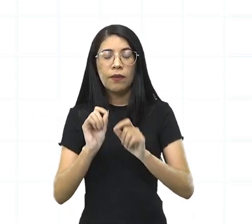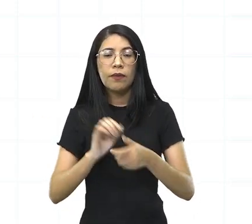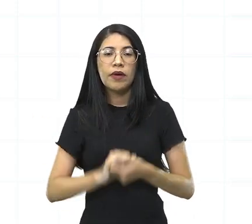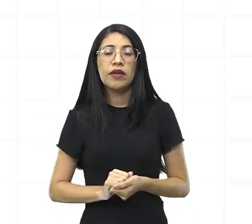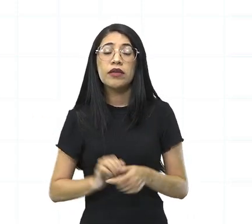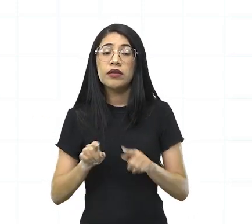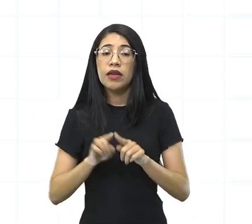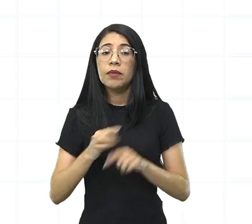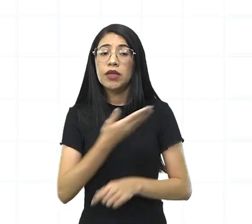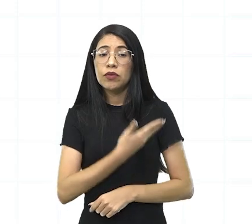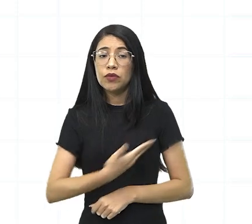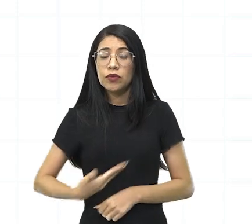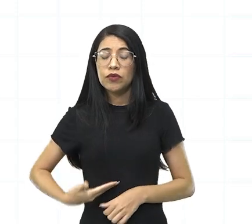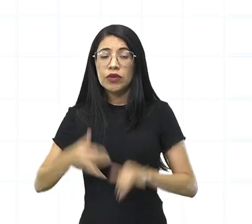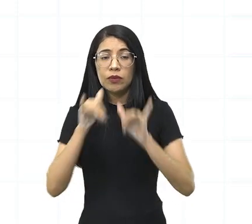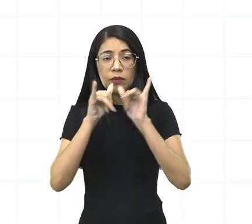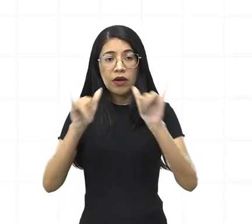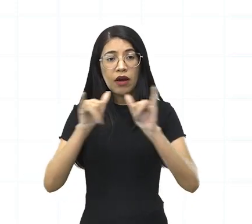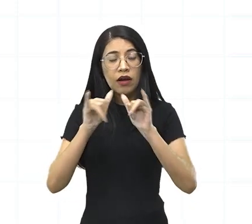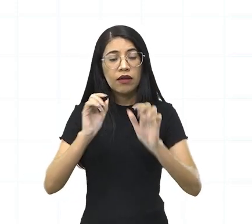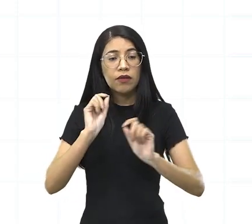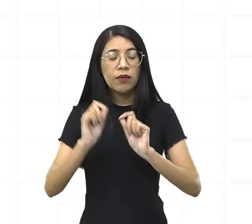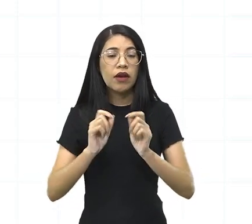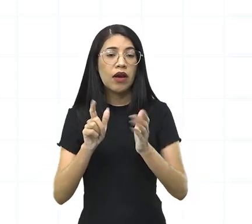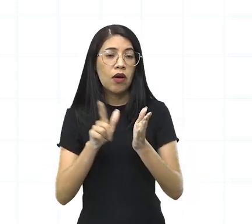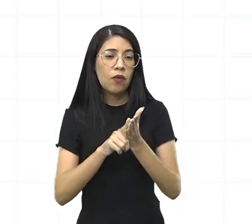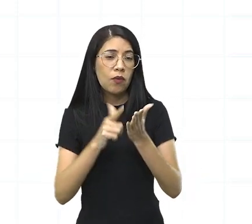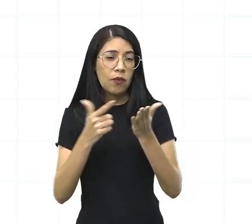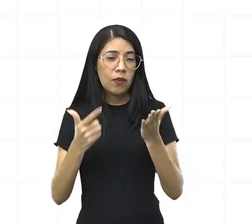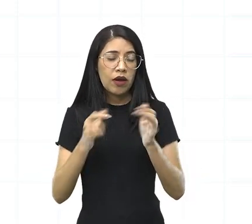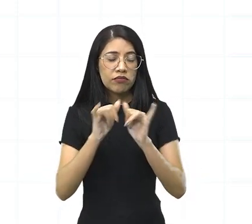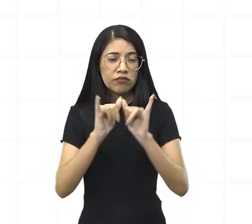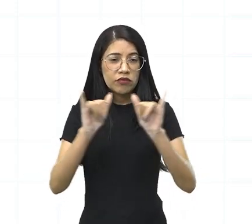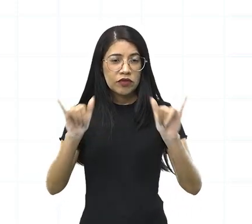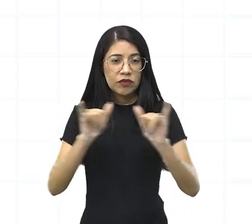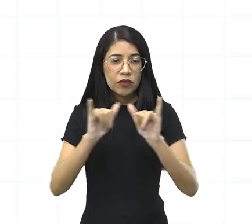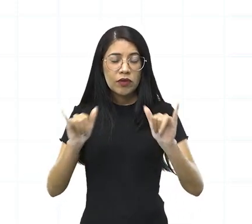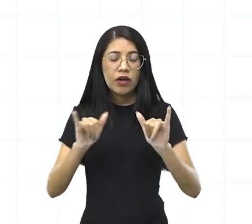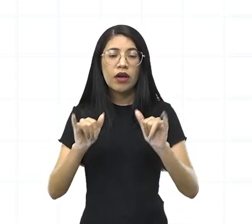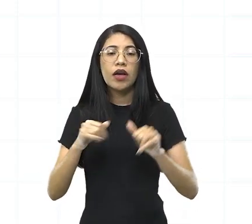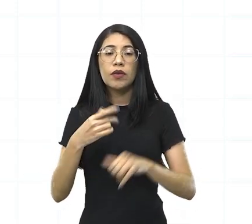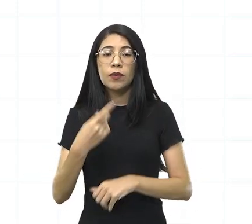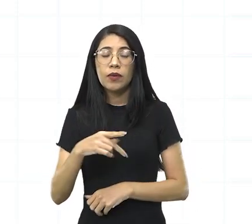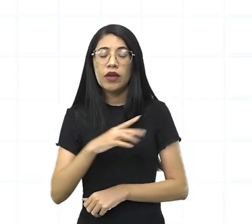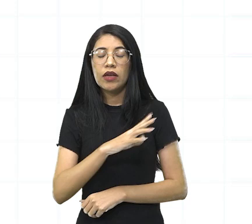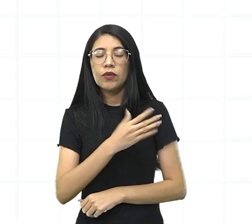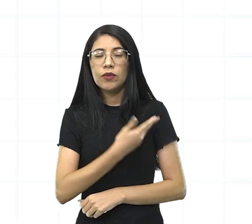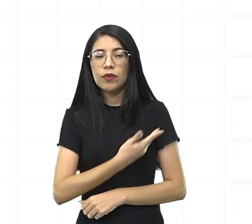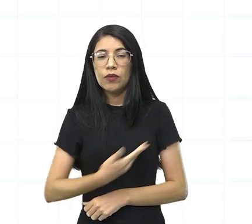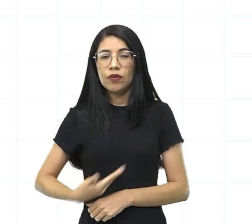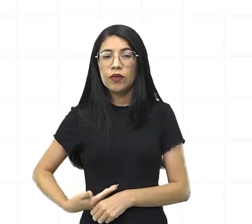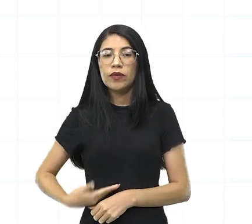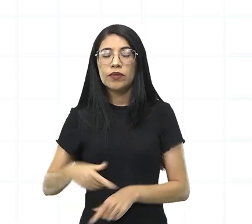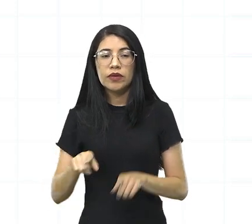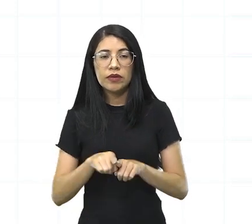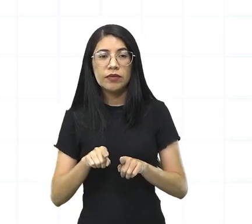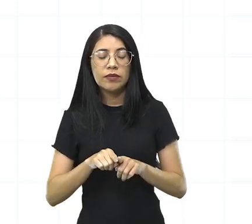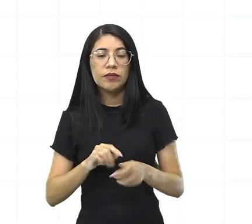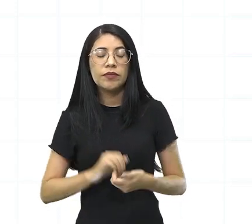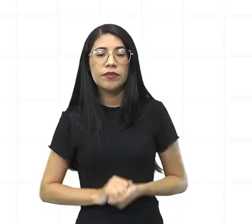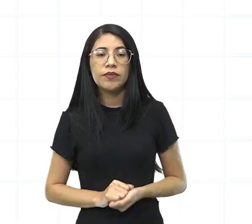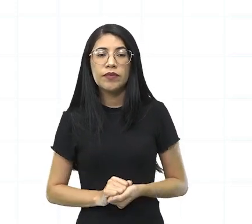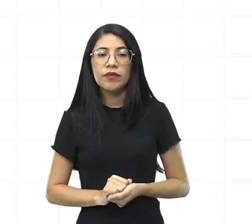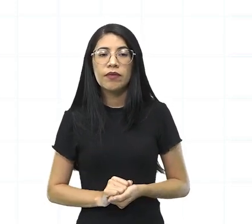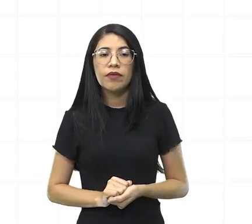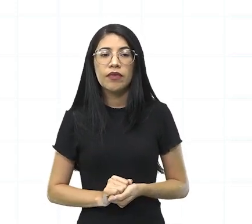campanha do governo, né? A gente tem aí um panfleto, né, que foi divulgado pelo governo do estado do Amazonas. O